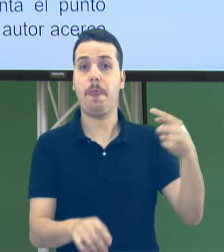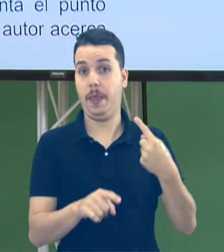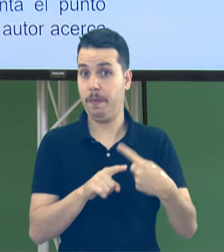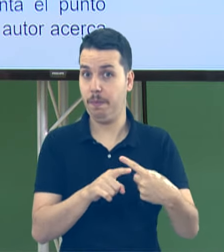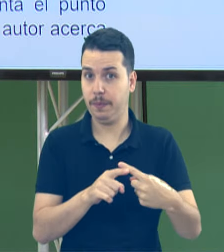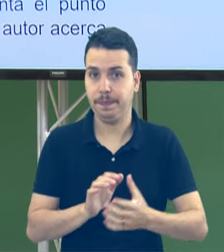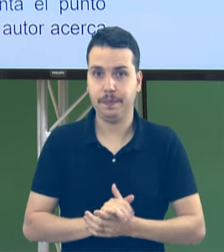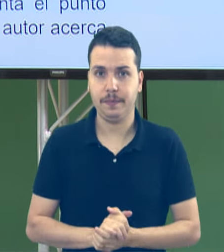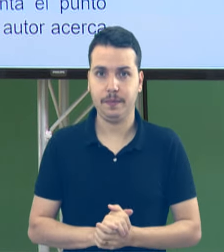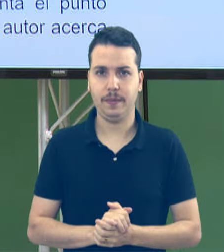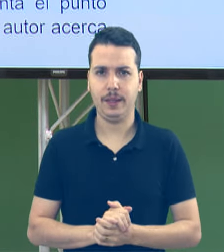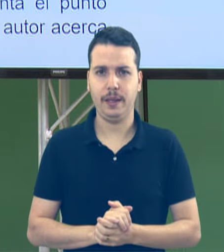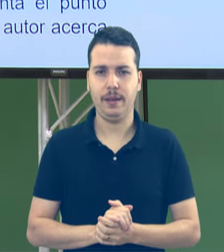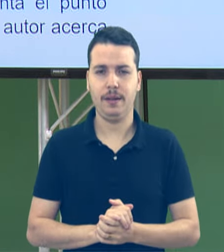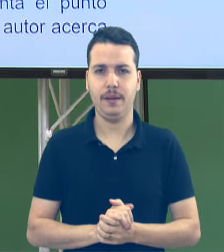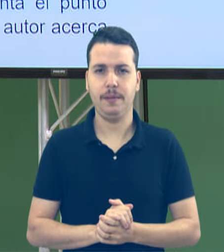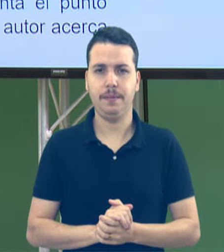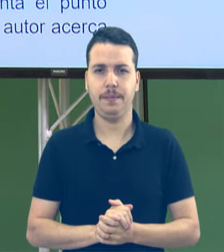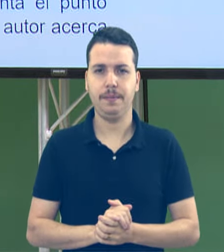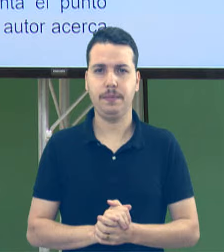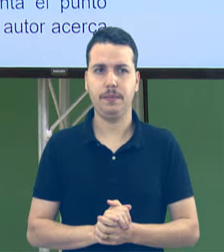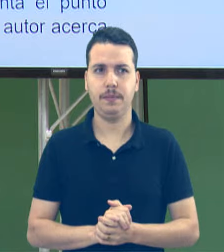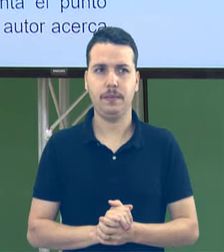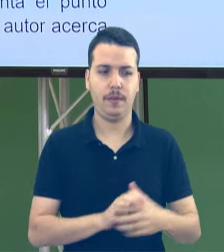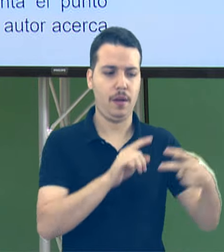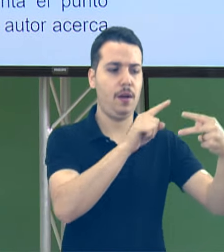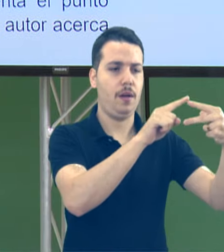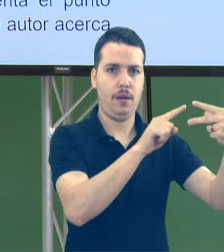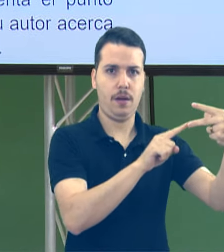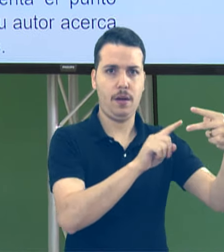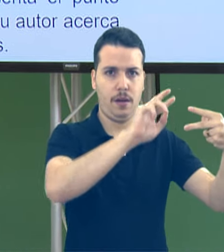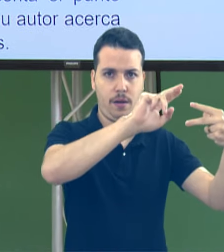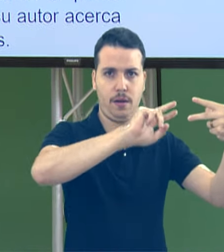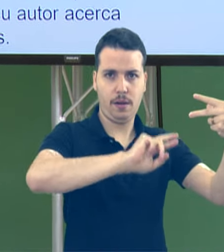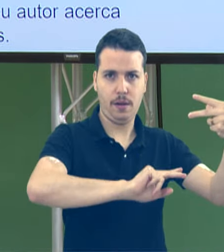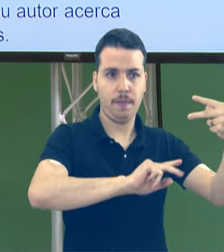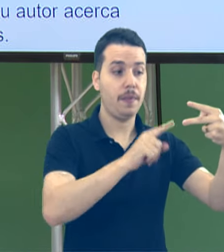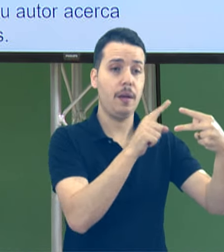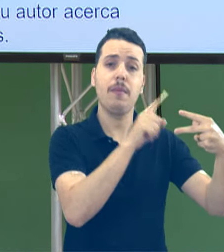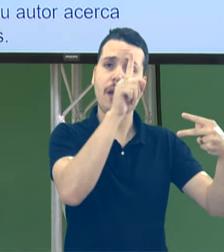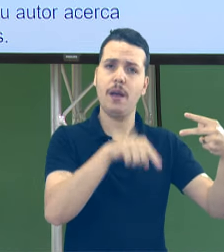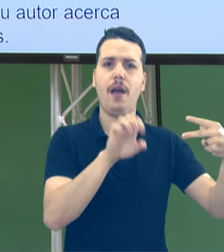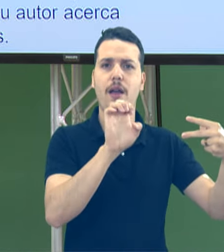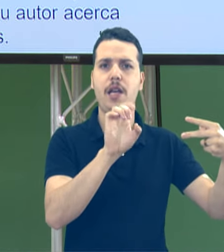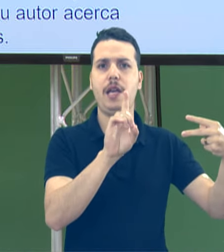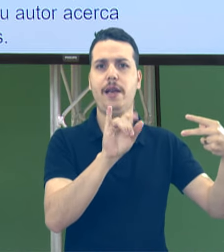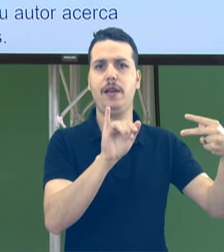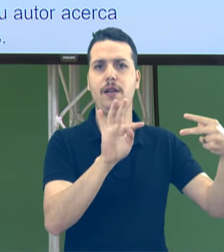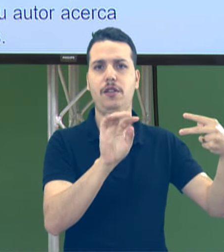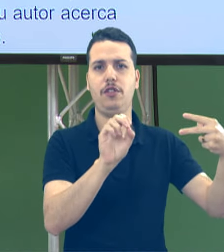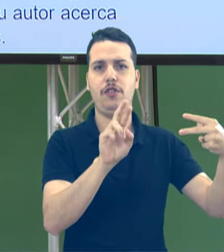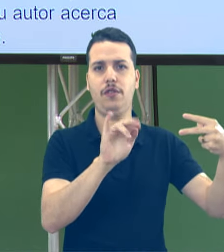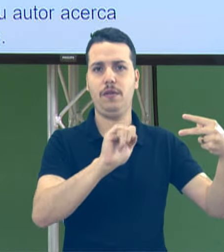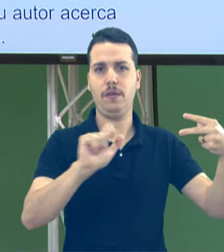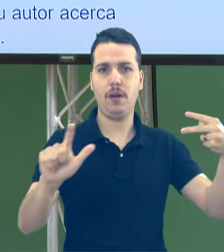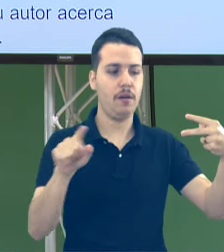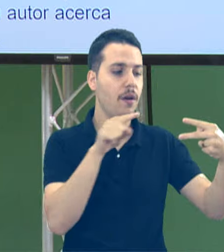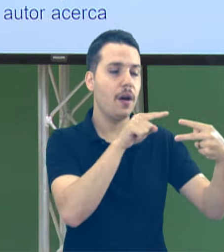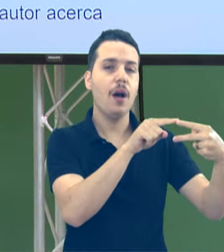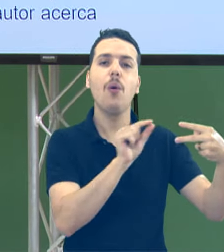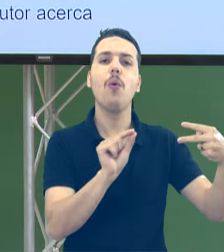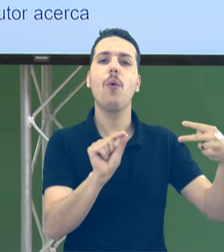gente, diferenciando aqui o primeiro conceito do segundo. O primeiro é um editorial. Ele parte